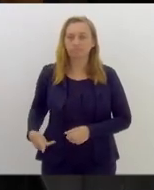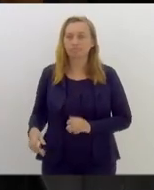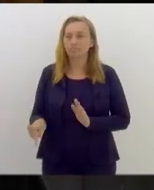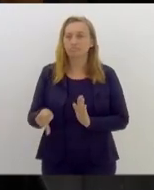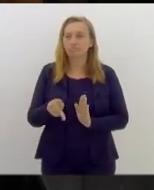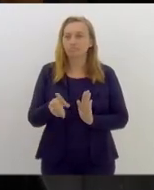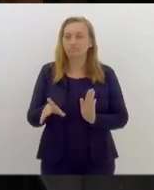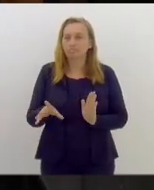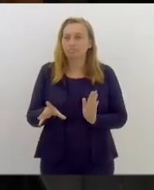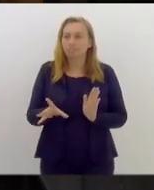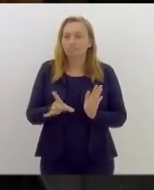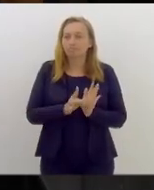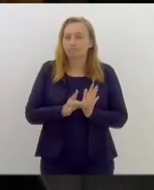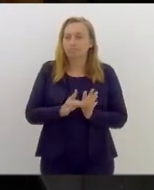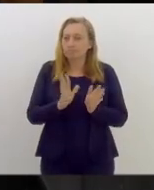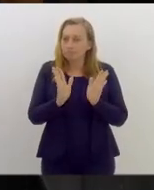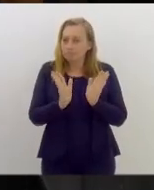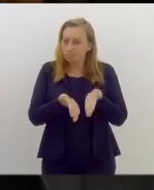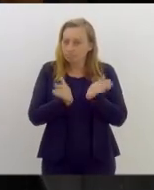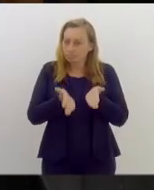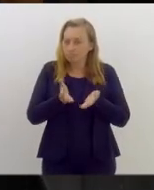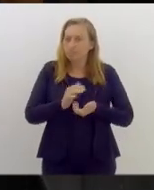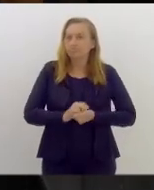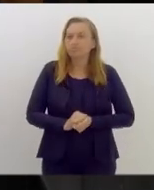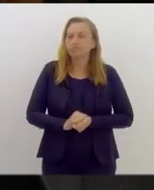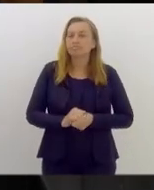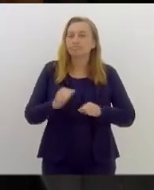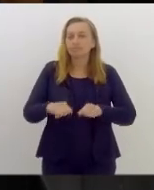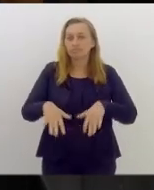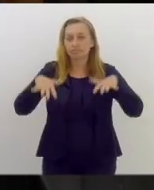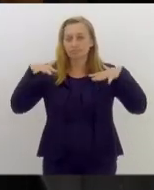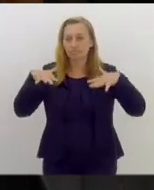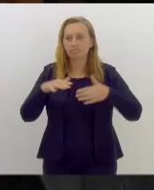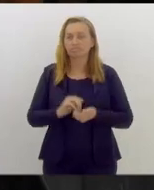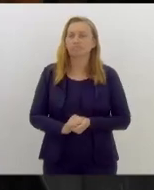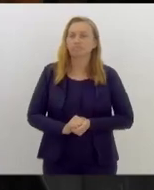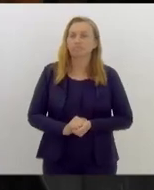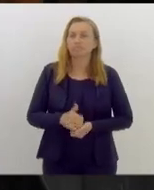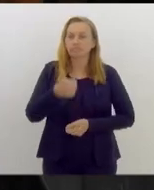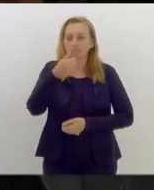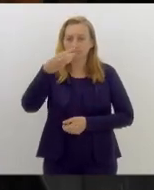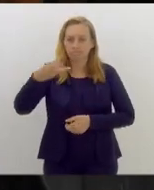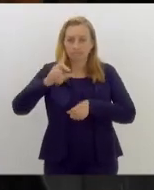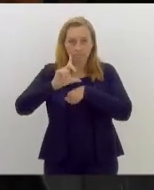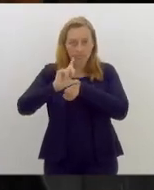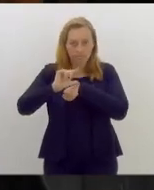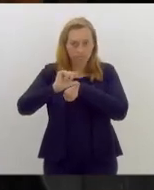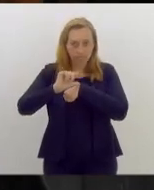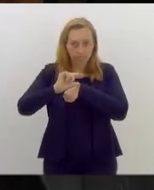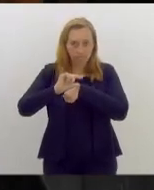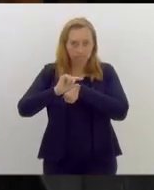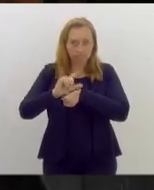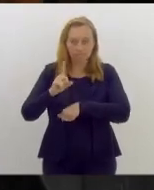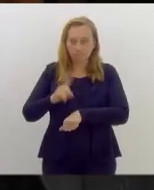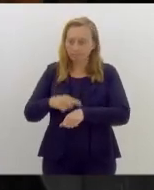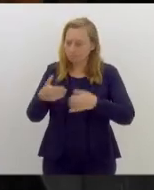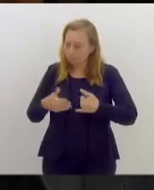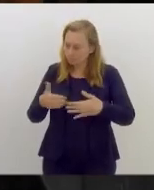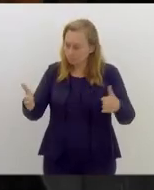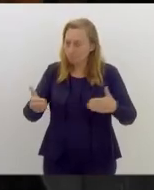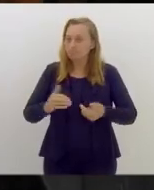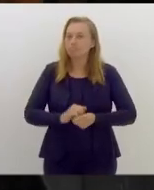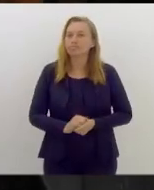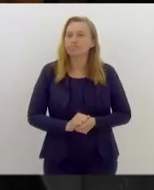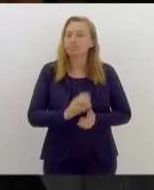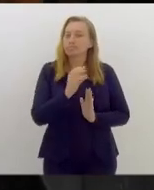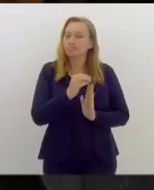protocolei hoje, protocolo aqui do plenário, às 13 horas, no momento que ele abriu,